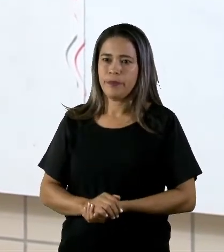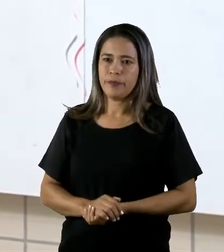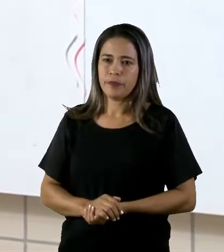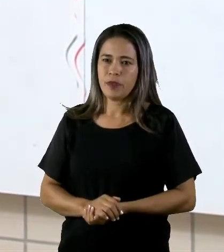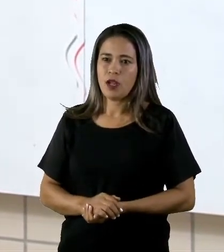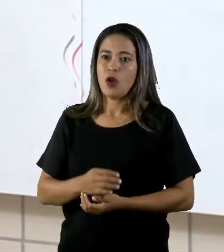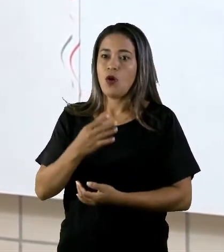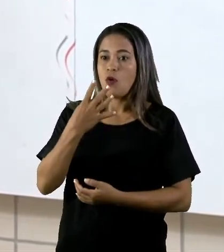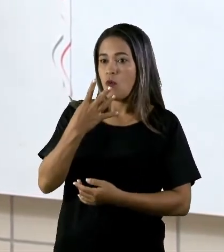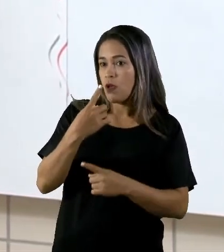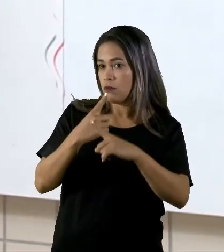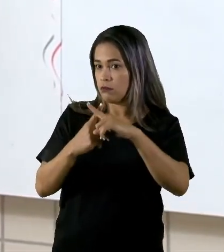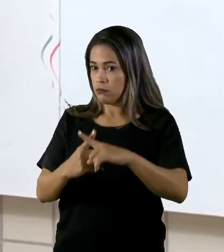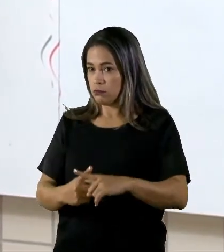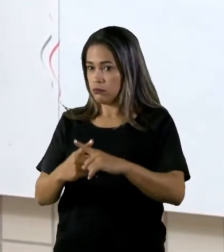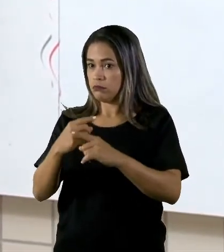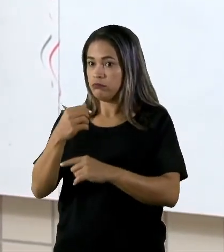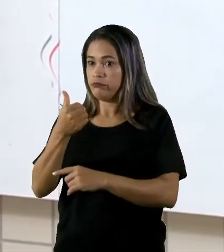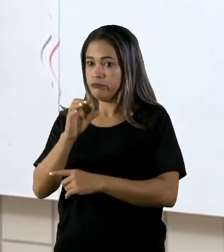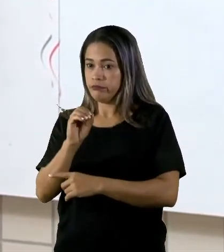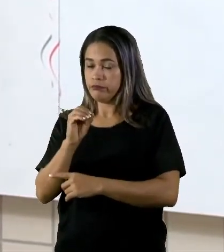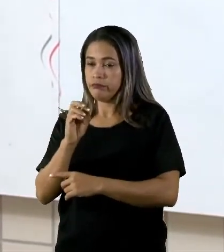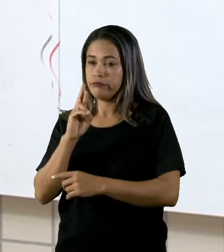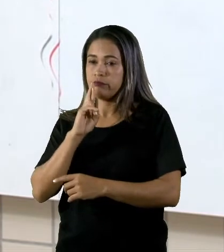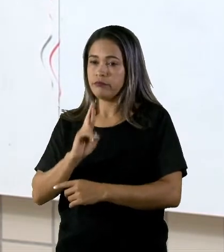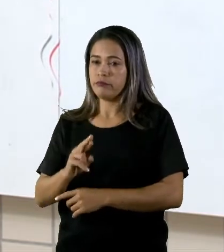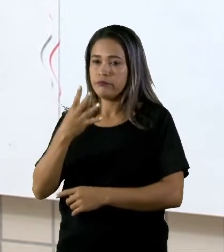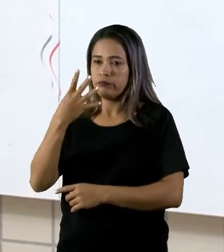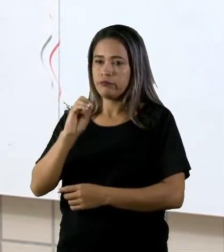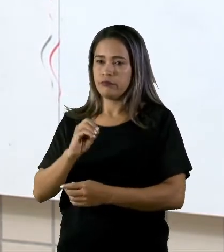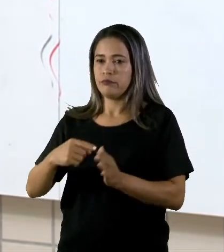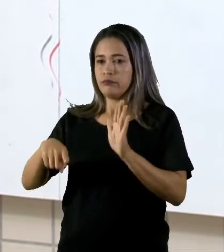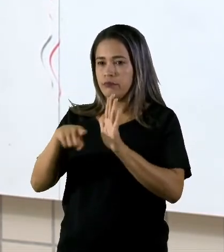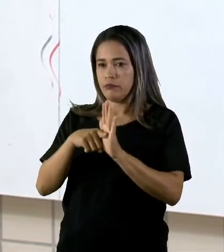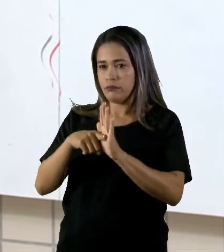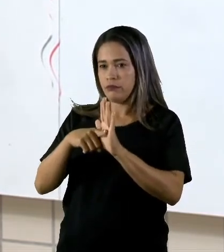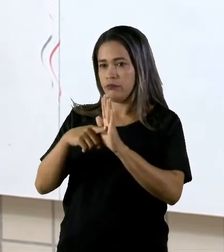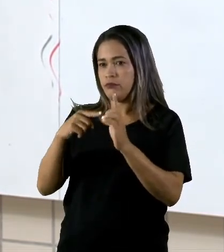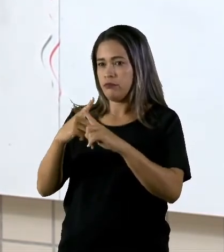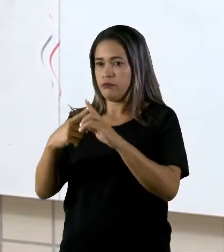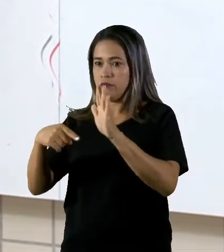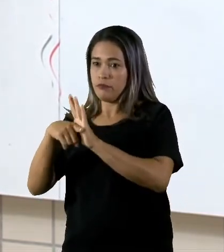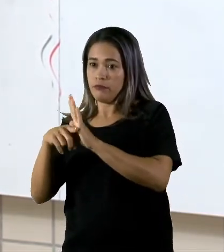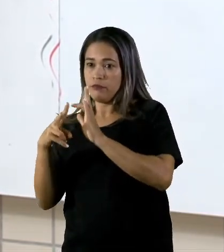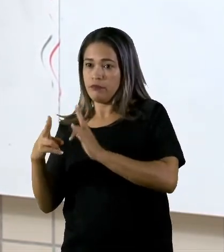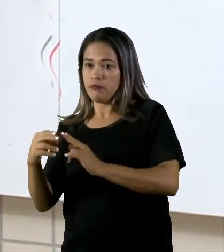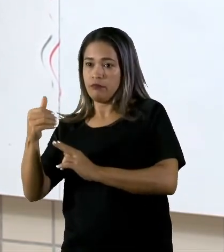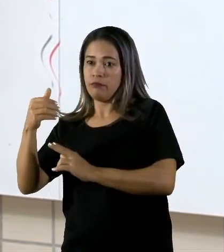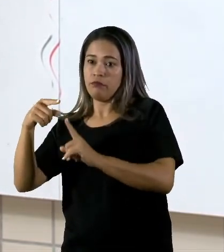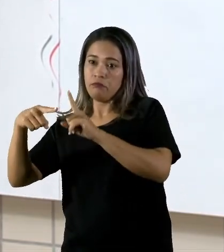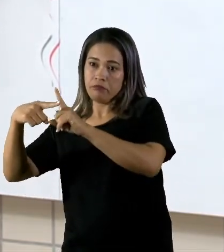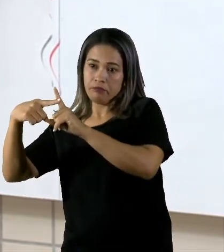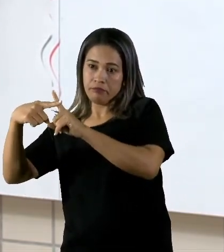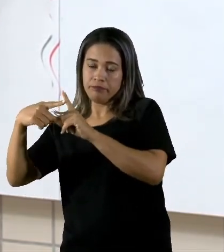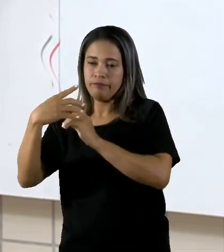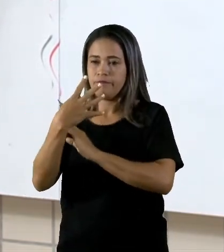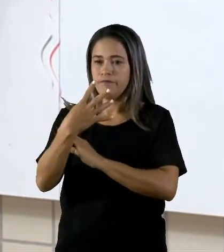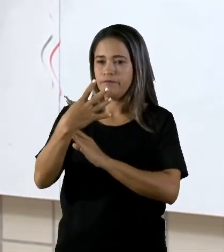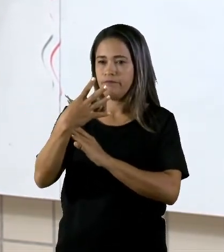4 vezes 10, 40. Menos vezes menos dá mais. Então, 40 mais